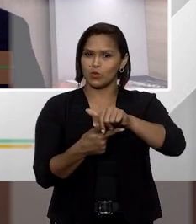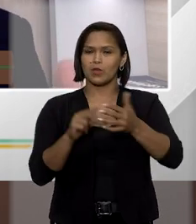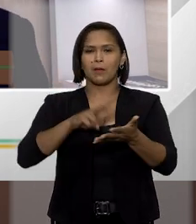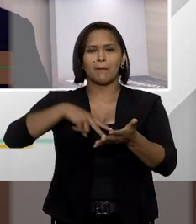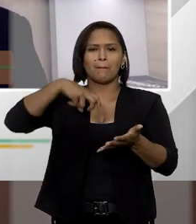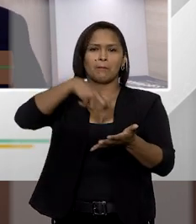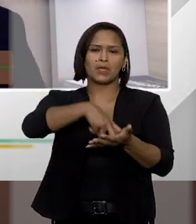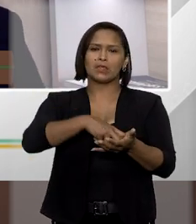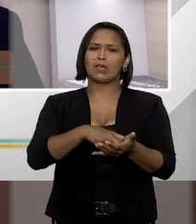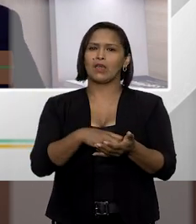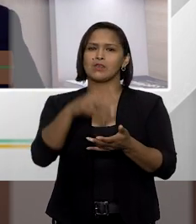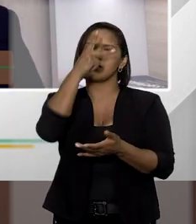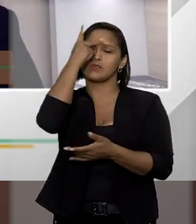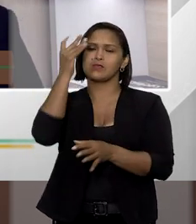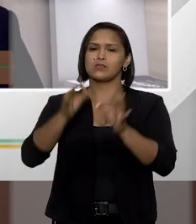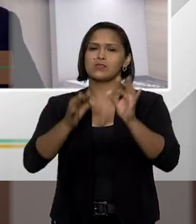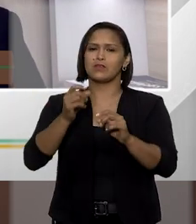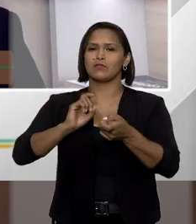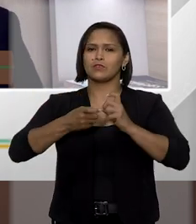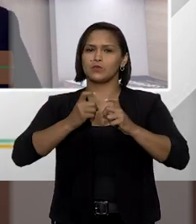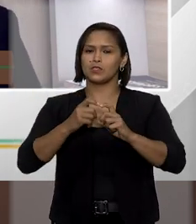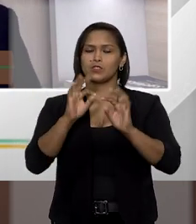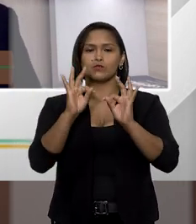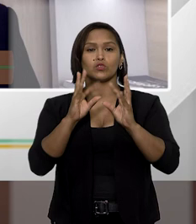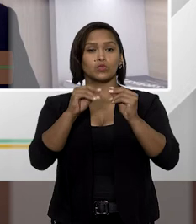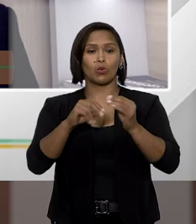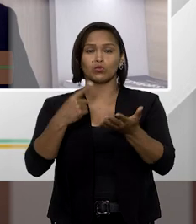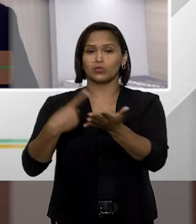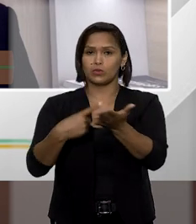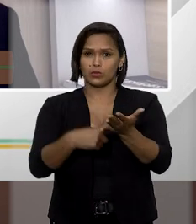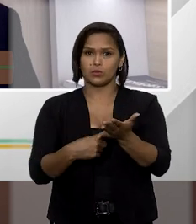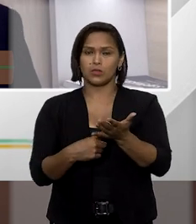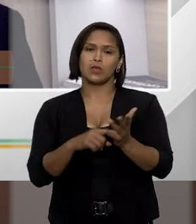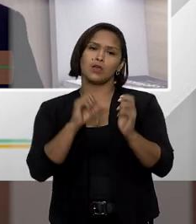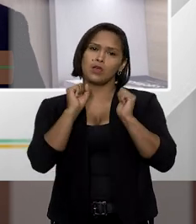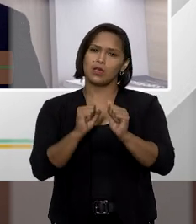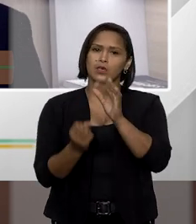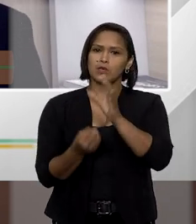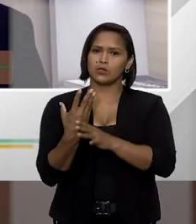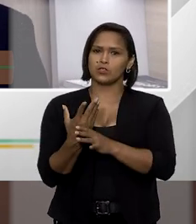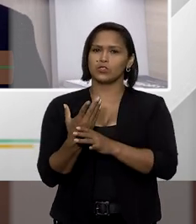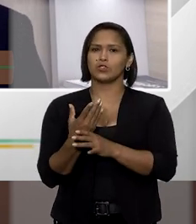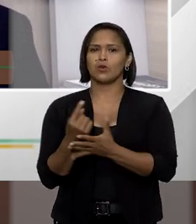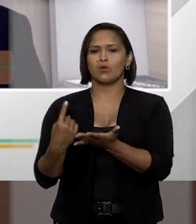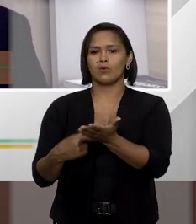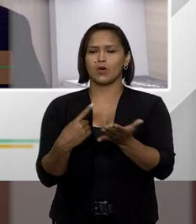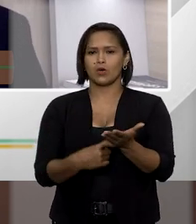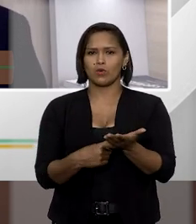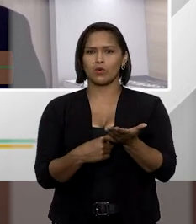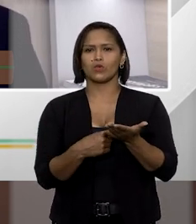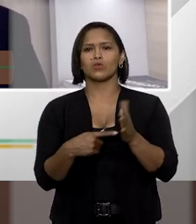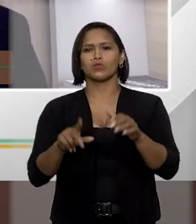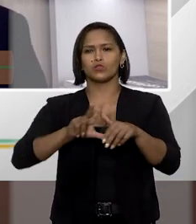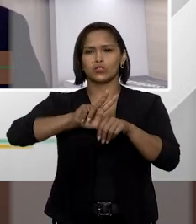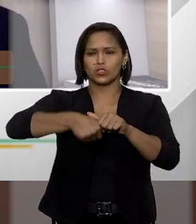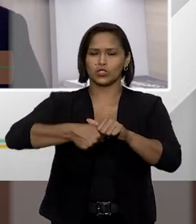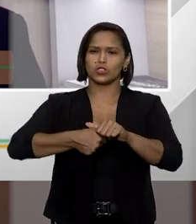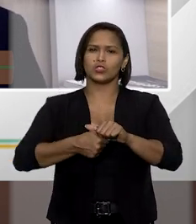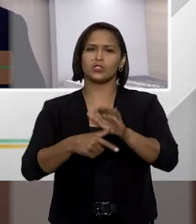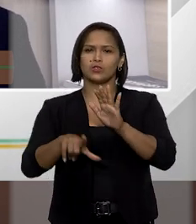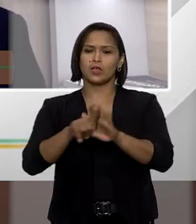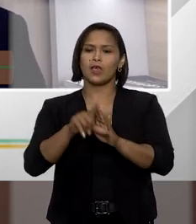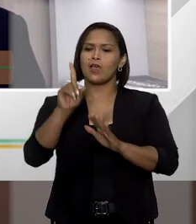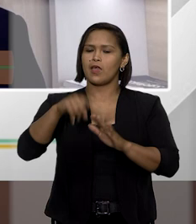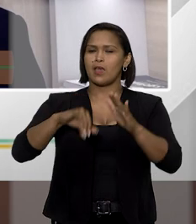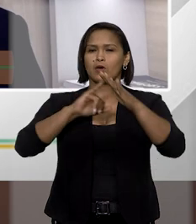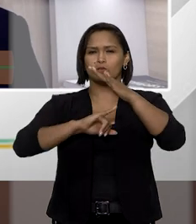sejam penais, sejam cíveis, sejam administrativos, e que originou o acordo de leniência. Então, eu acho que é um